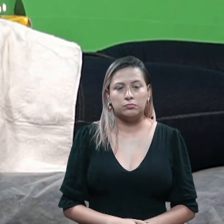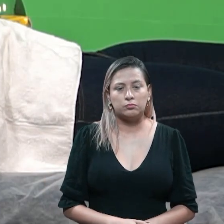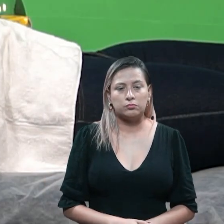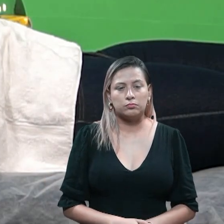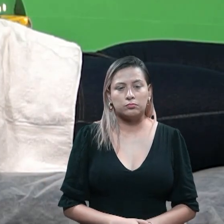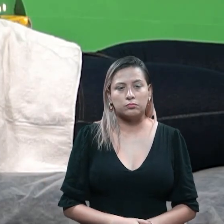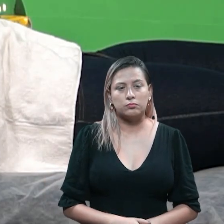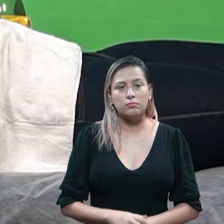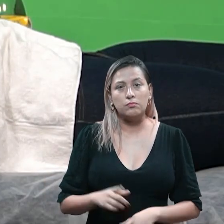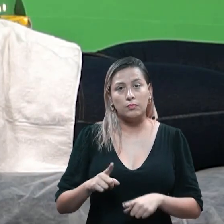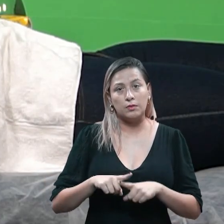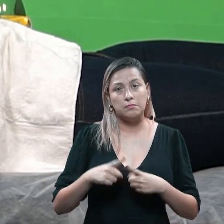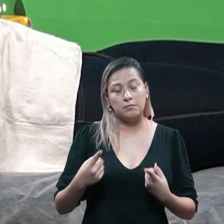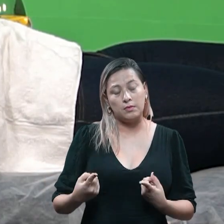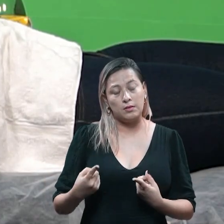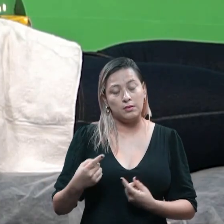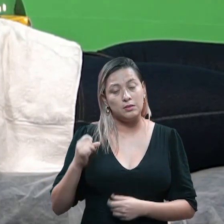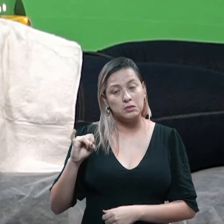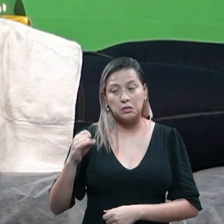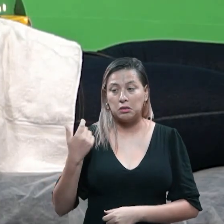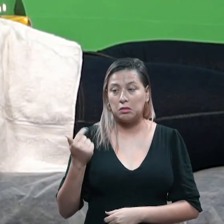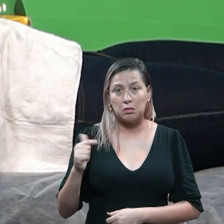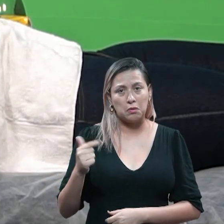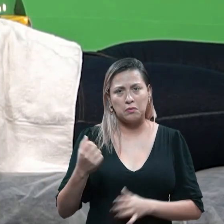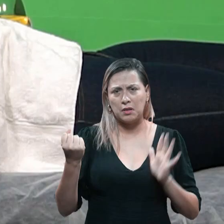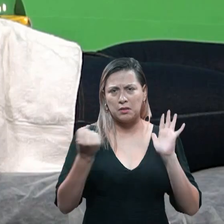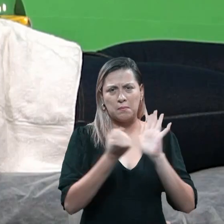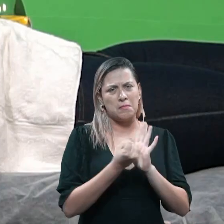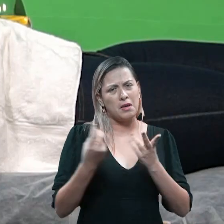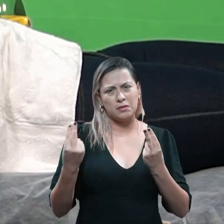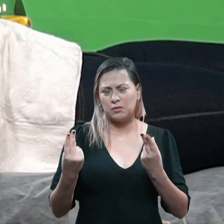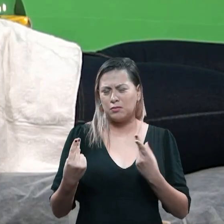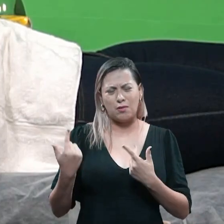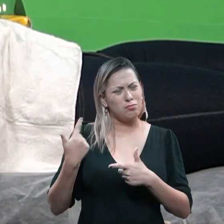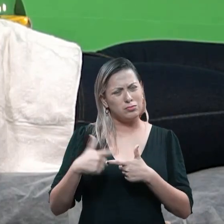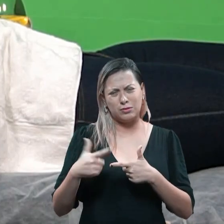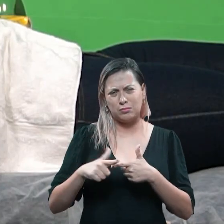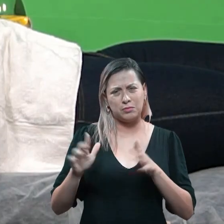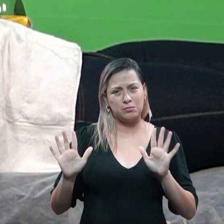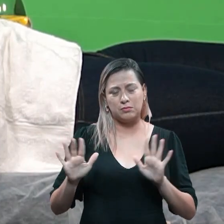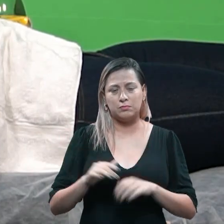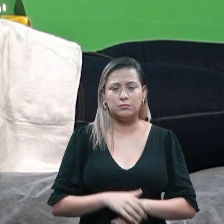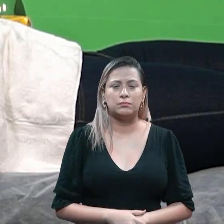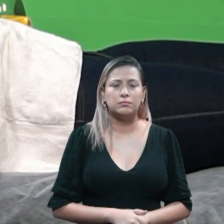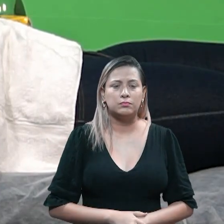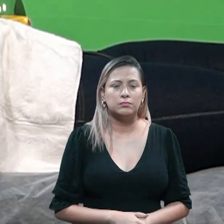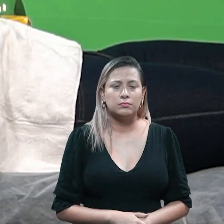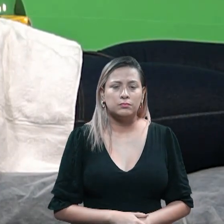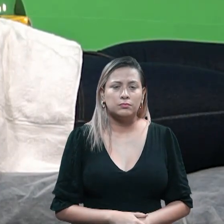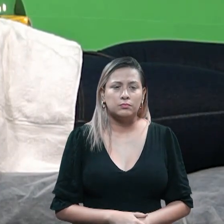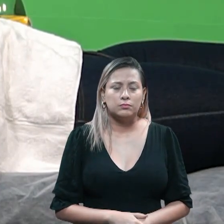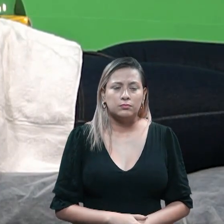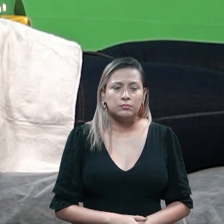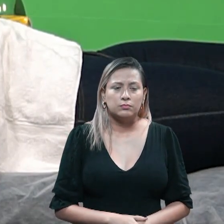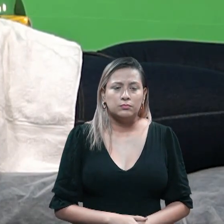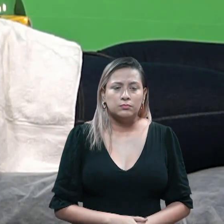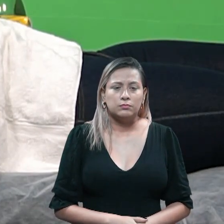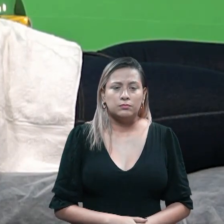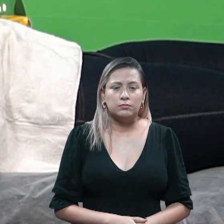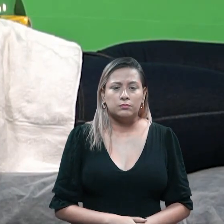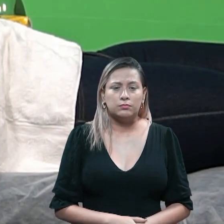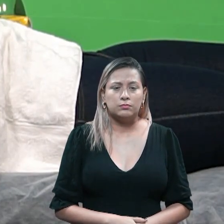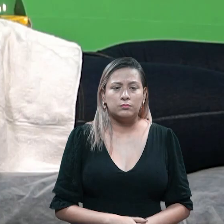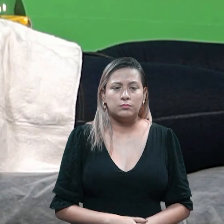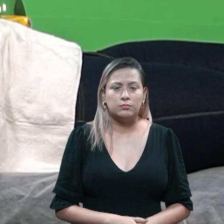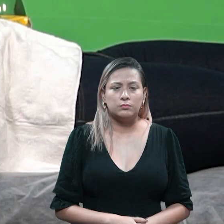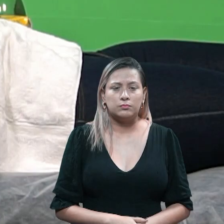se você não tiver todos da mesma linha, isso não é problema. A questão, quando a gente trabalha uma linha só, é a